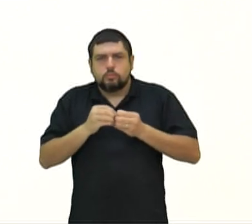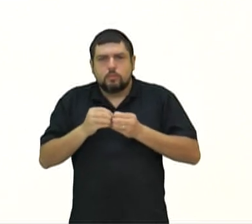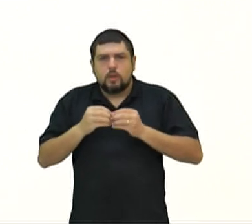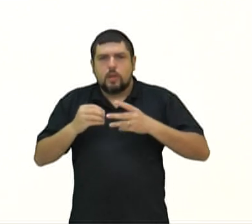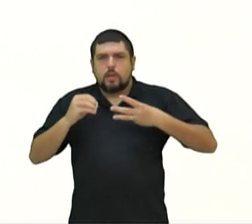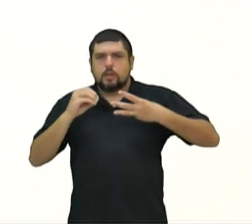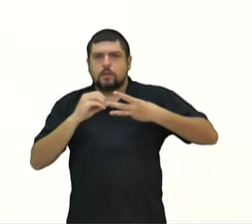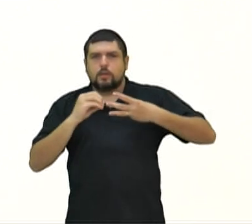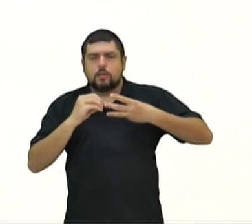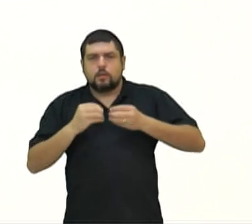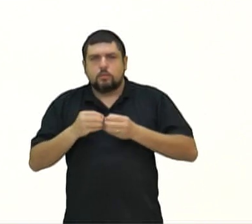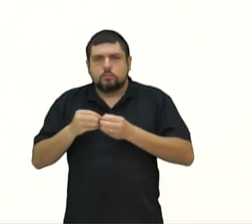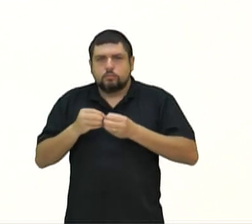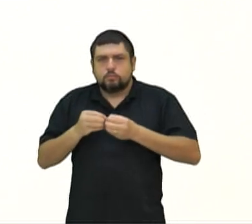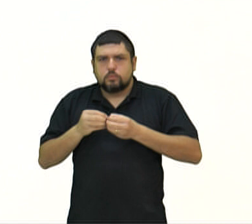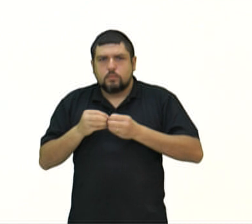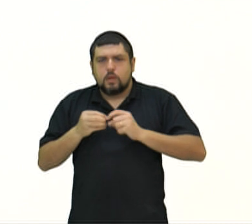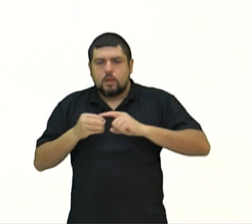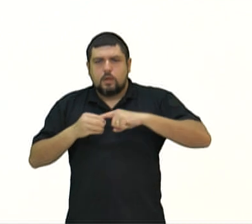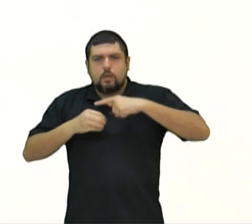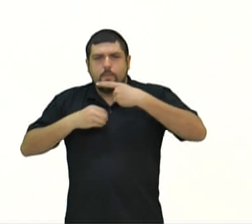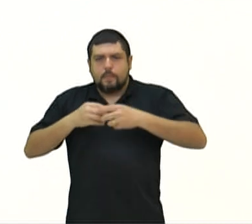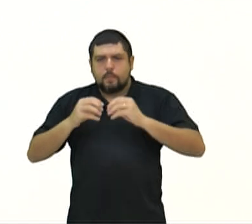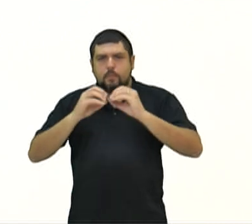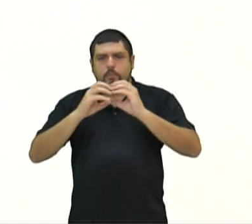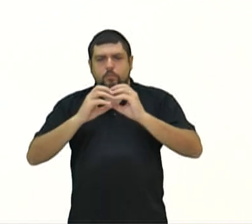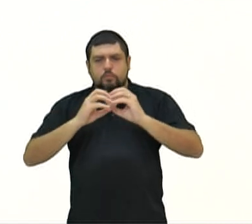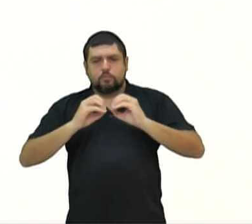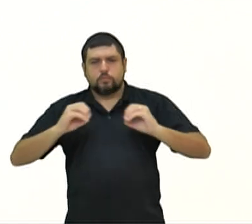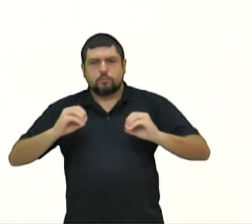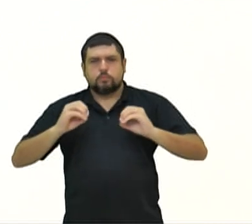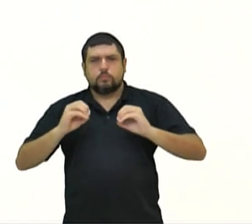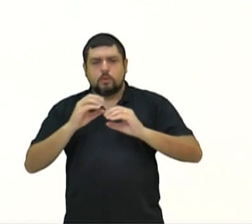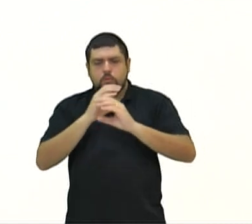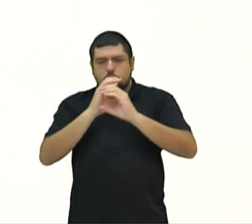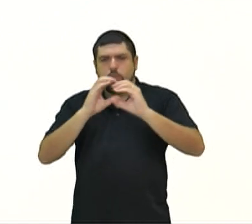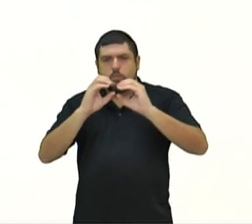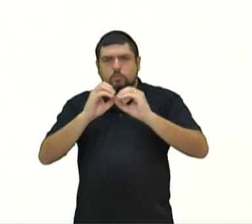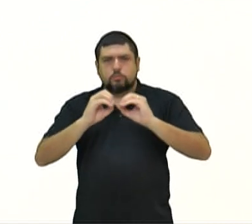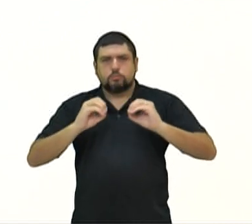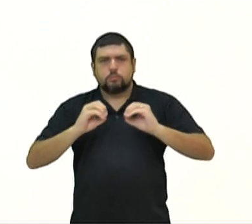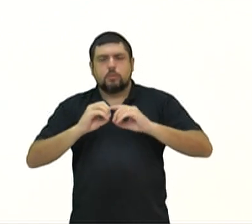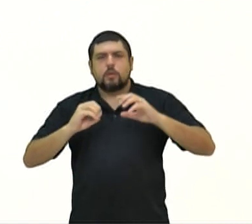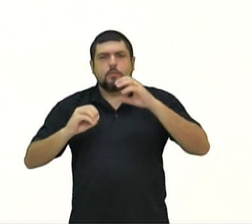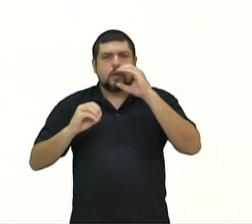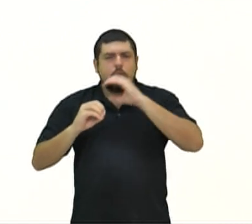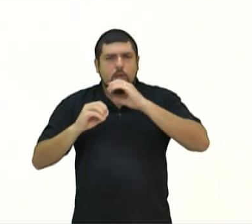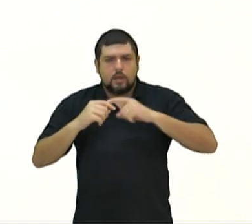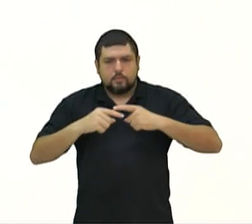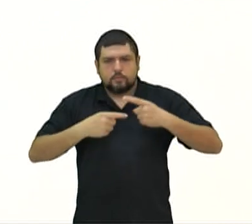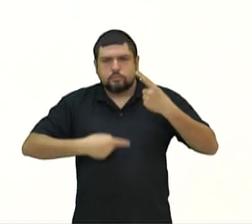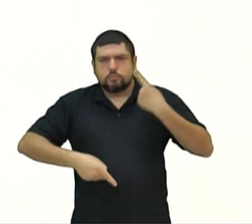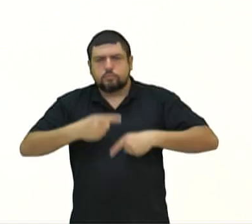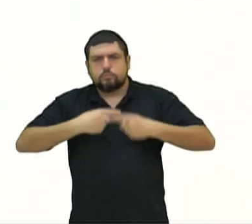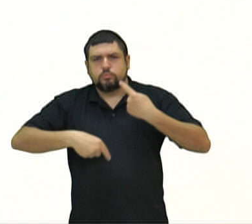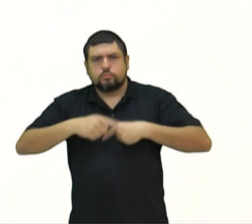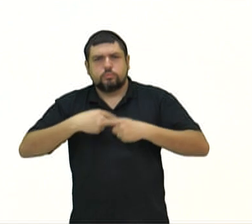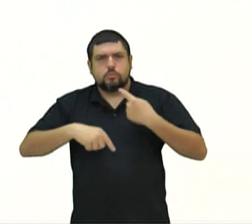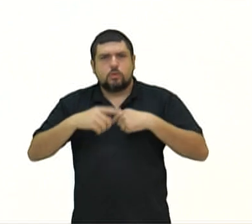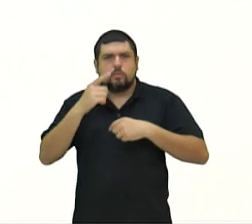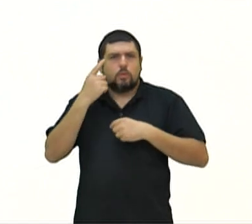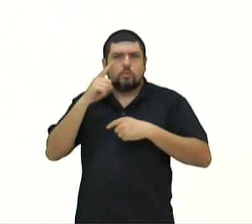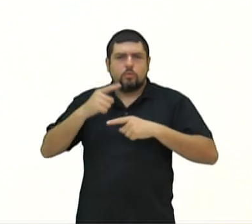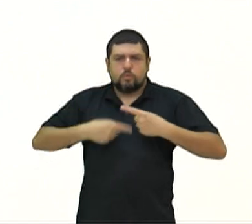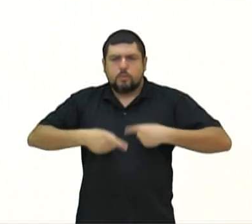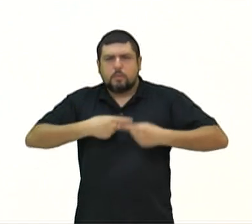no caso, os espermatócitos primários. Esse processo vai acontecer rapidamente no organismo, né? Durante um mesmo dia vai